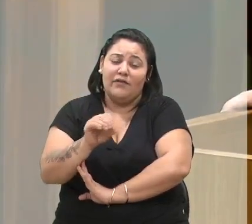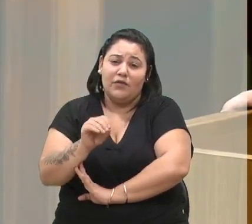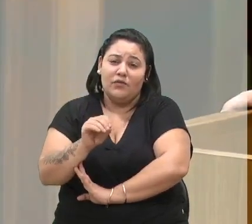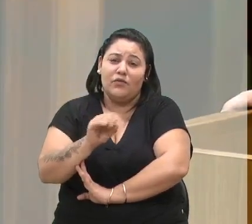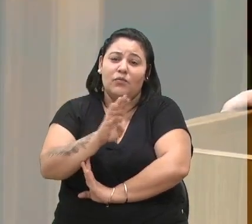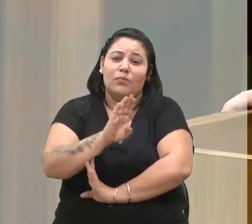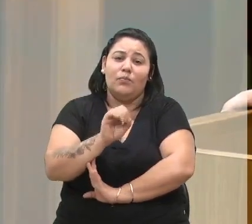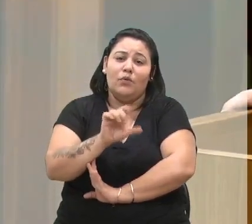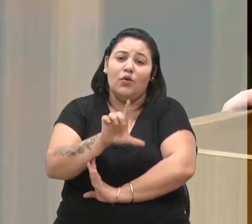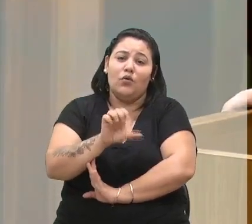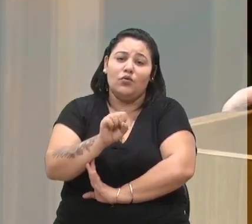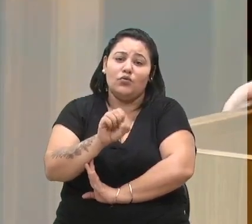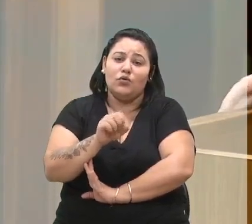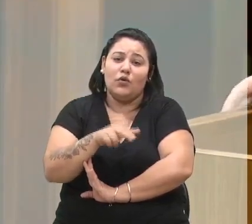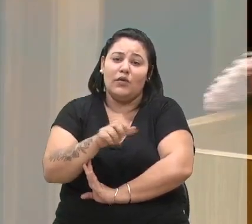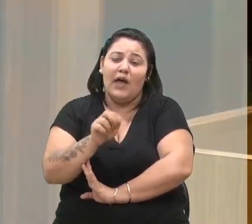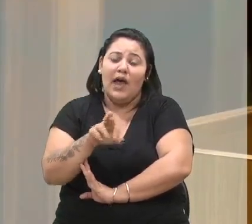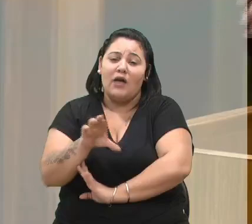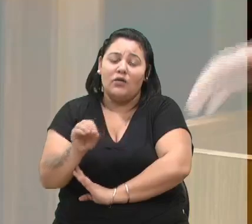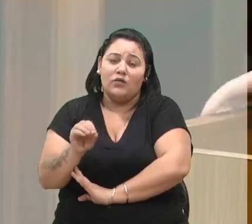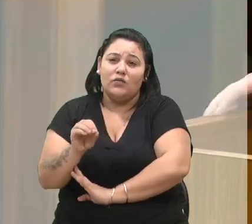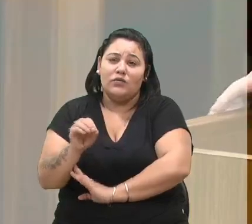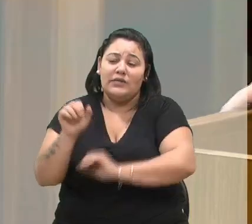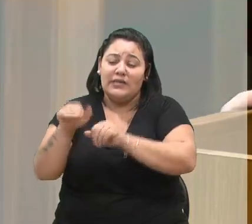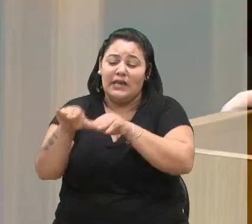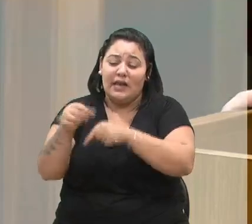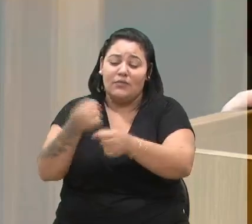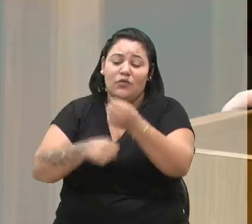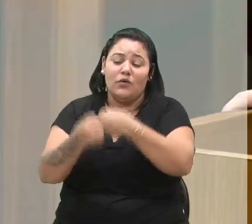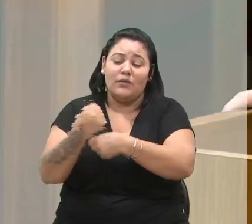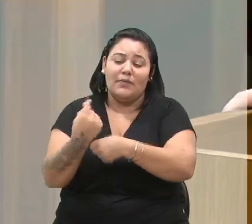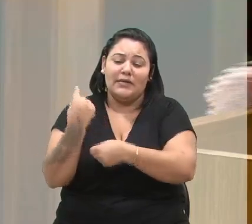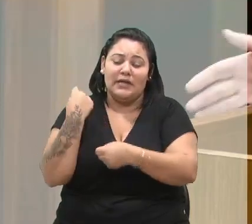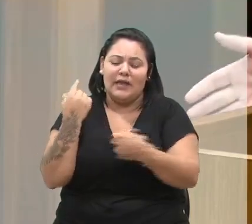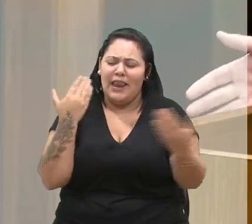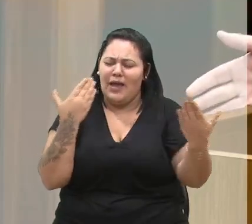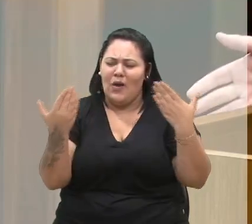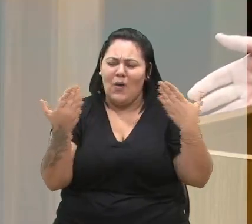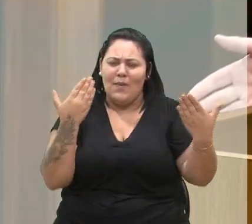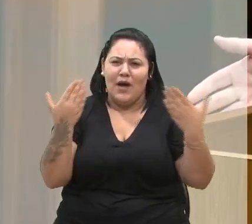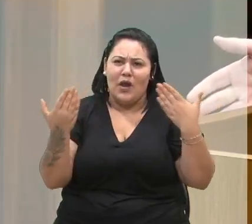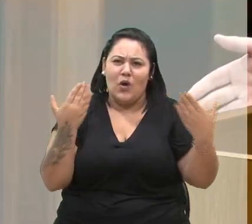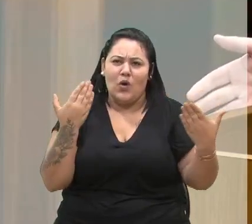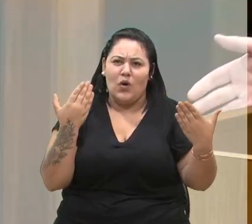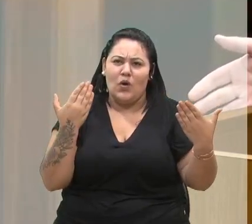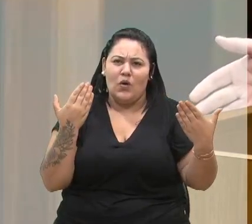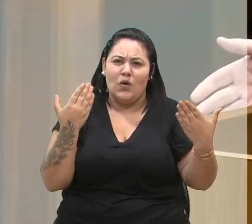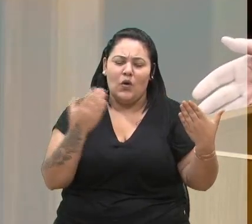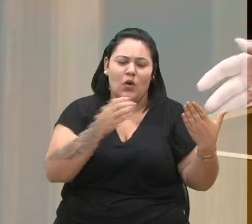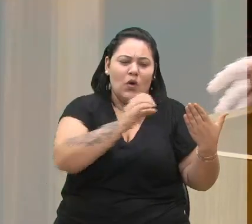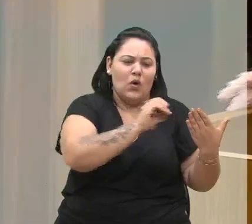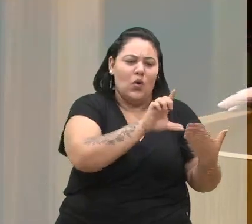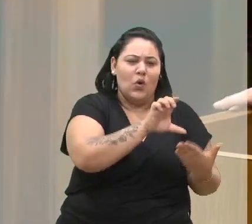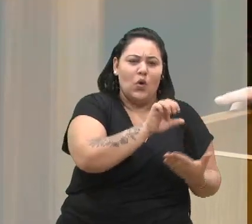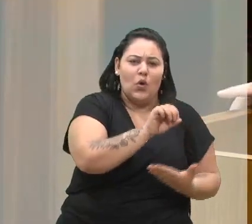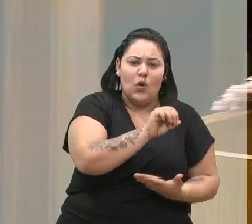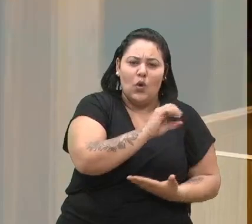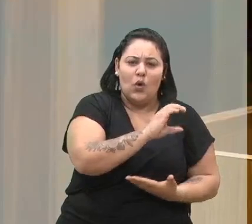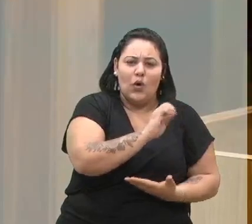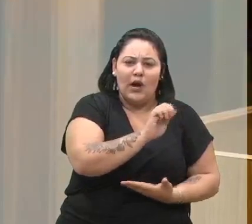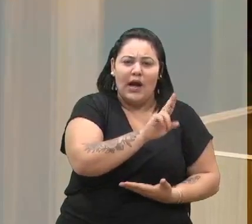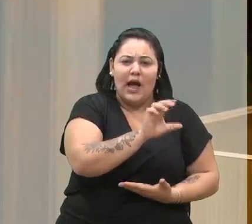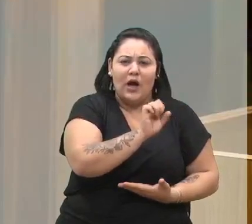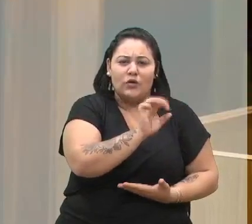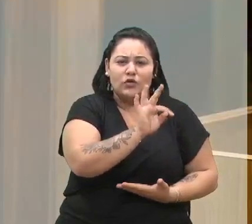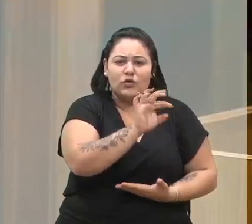passado, na CPI, quando ele comparou o Holocausto às prisões de 8 de janeiro. Então é impressionante que lá